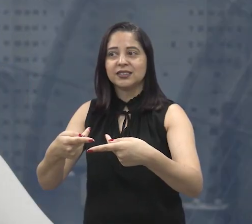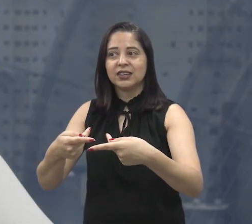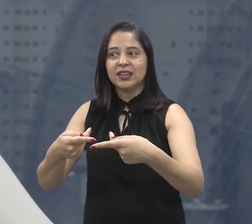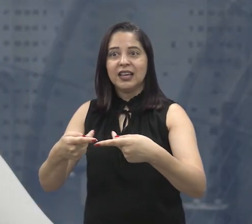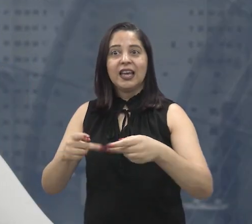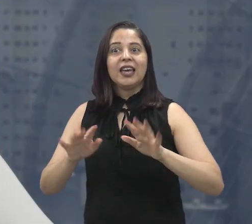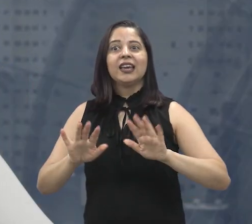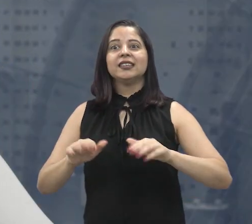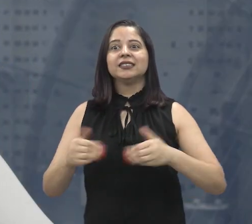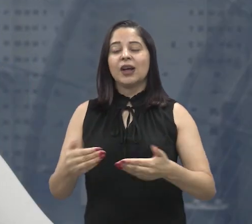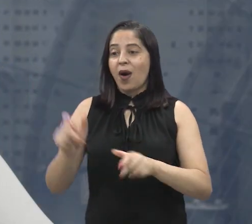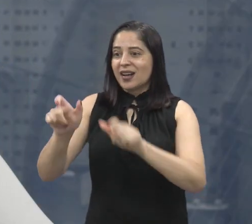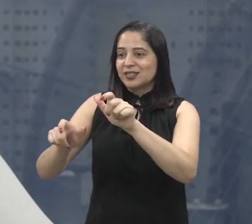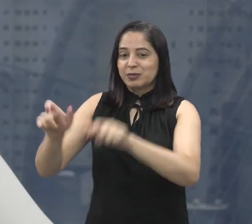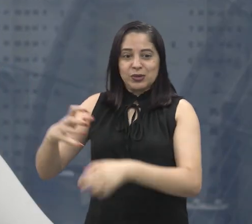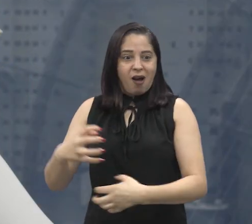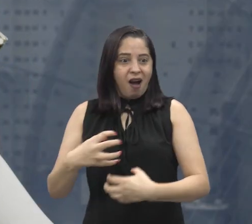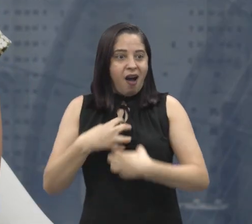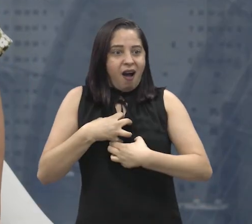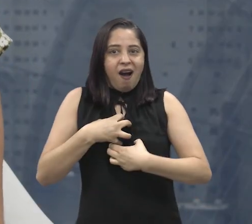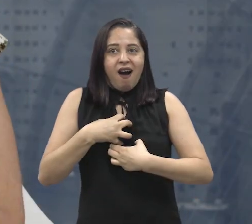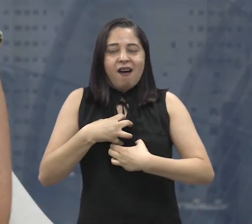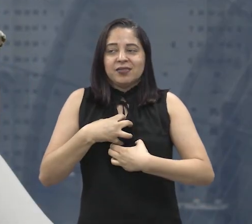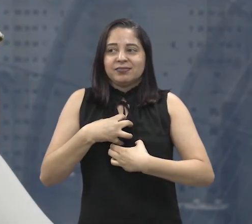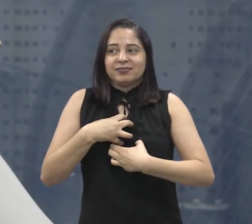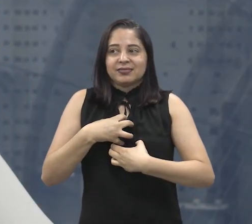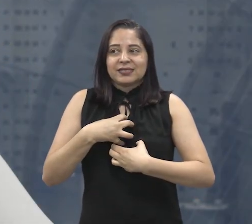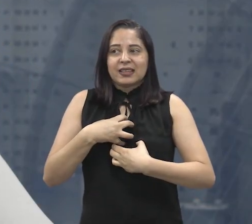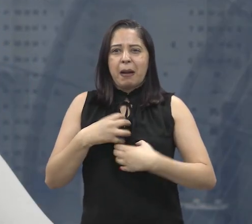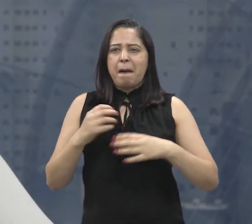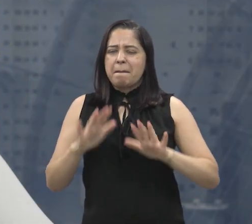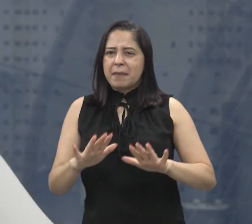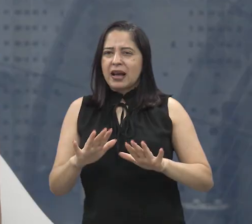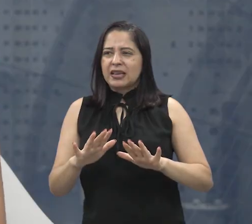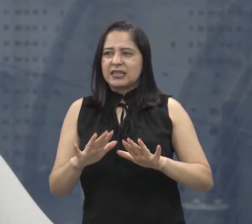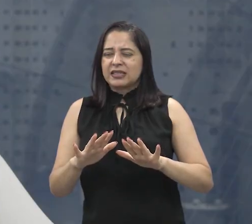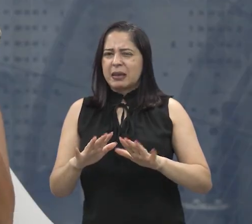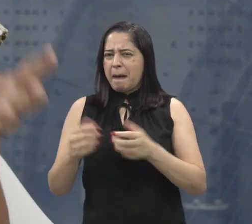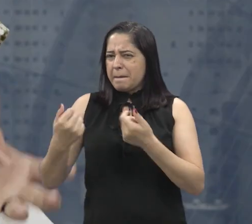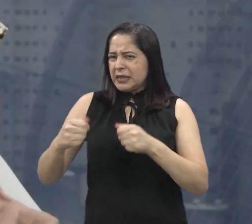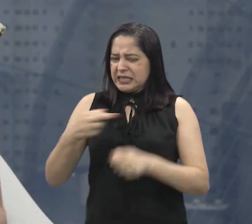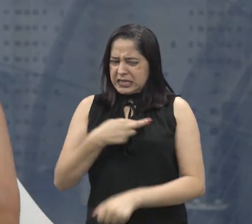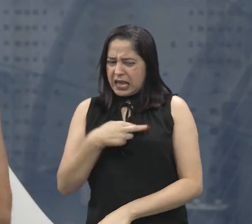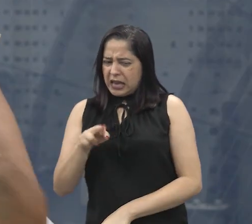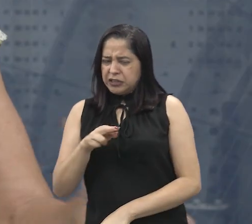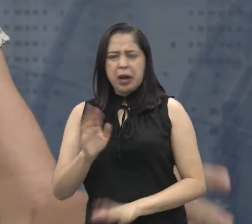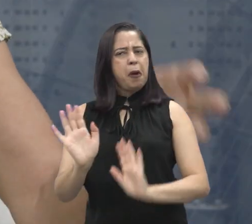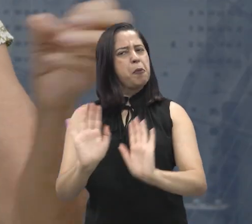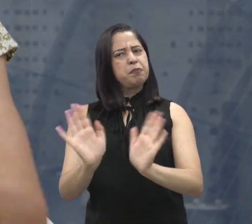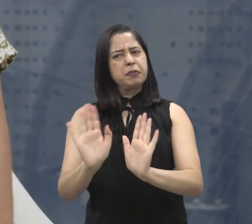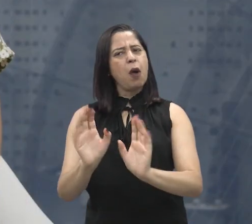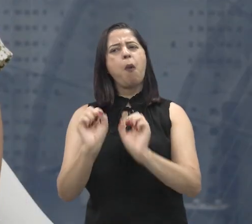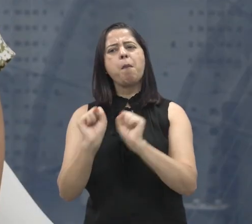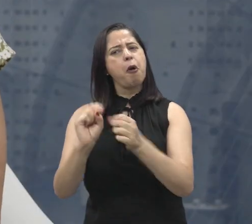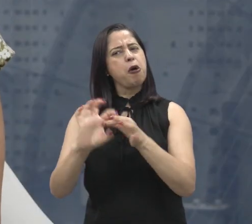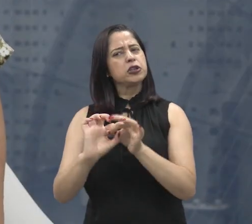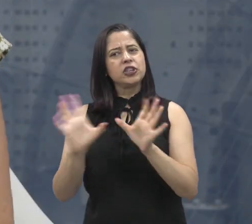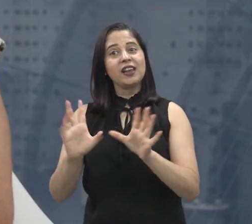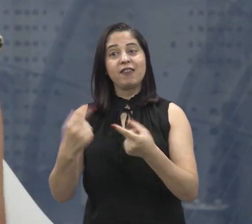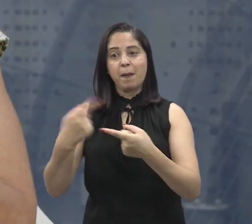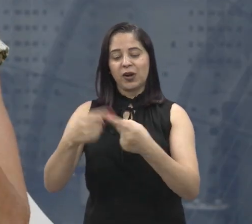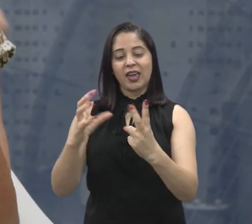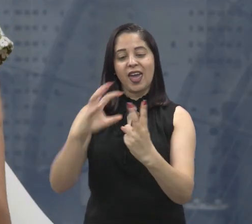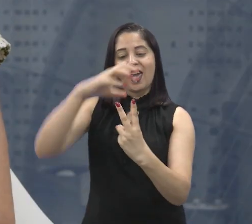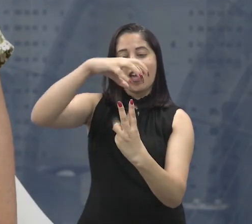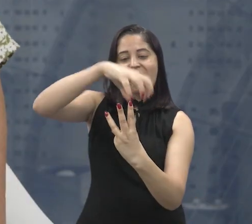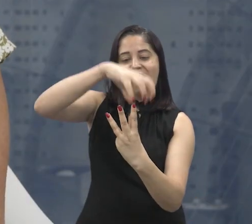Precisa ser de uma religião ou outra? Não. Isso é uma cultura popular, né, que vai festejar, sim, o nascimento do menino Jesus. E